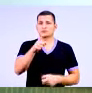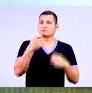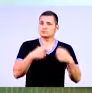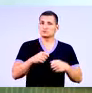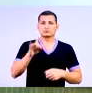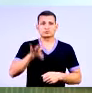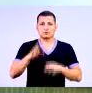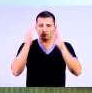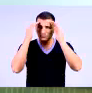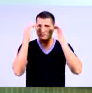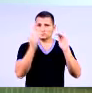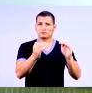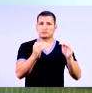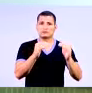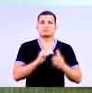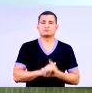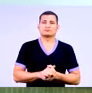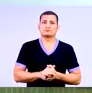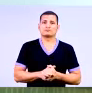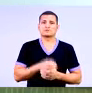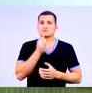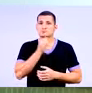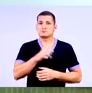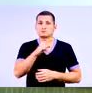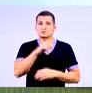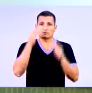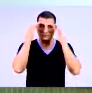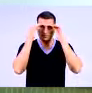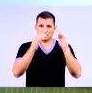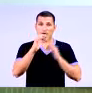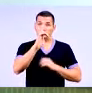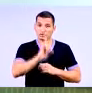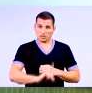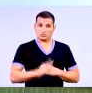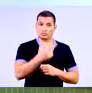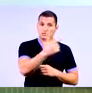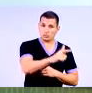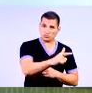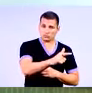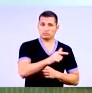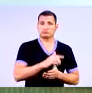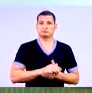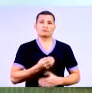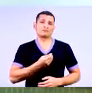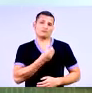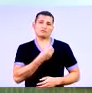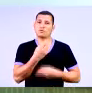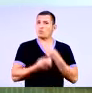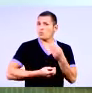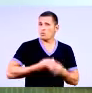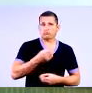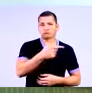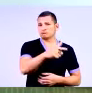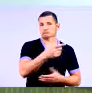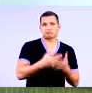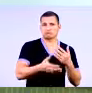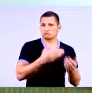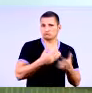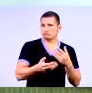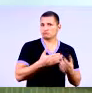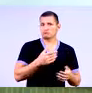respeitar. Então, se você respeitar o direito do outro, de ser quem ele é, de viver como ele vive, de ter a